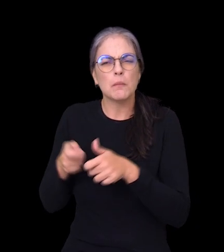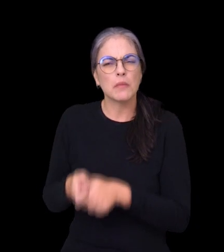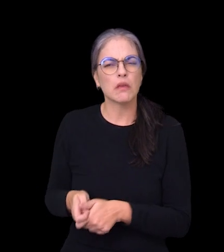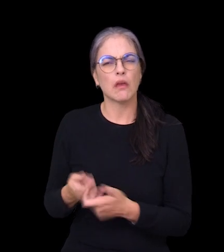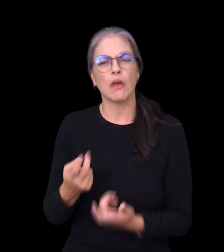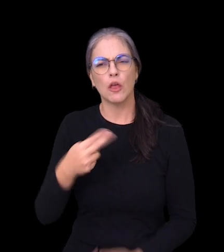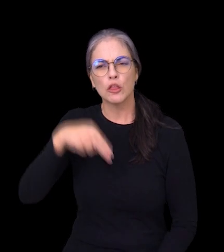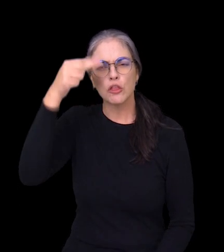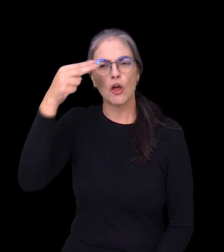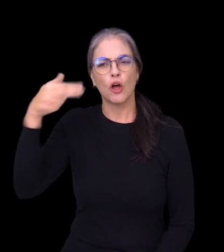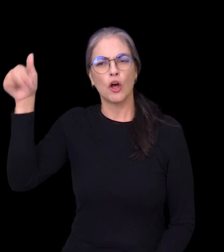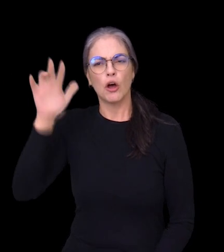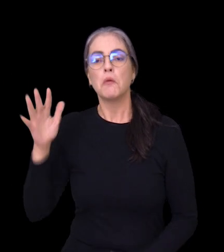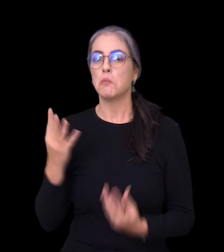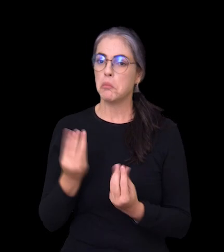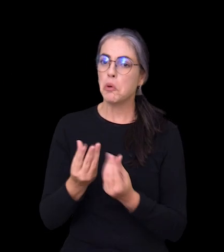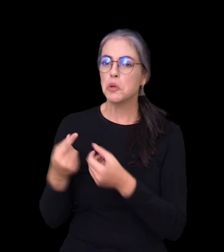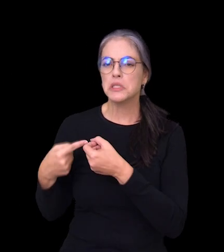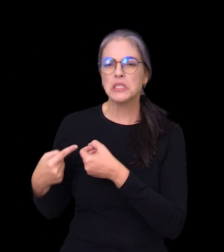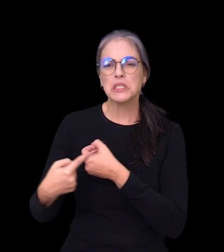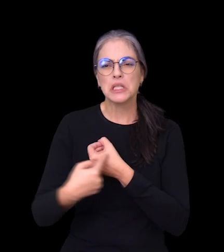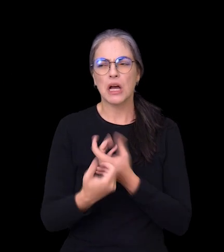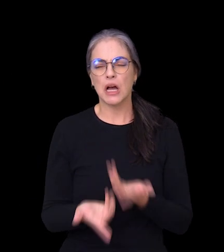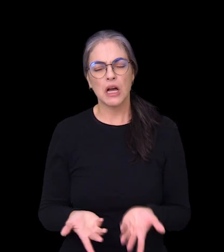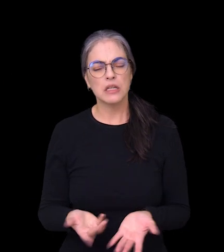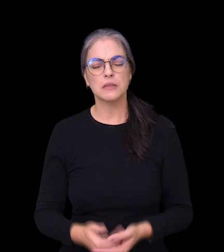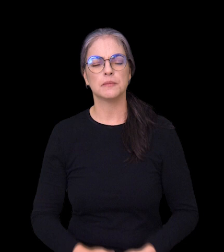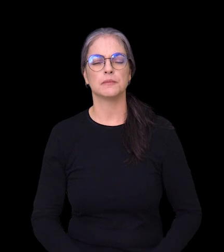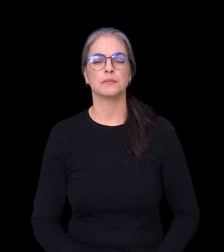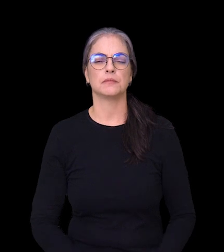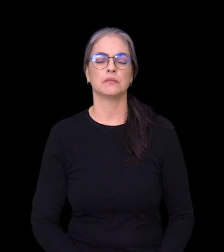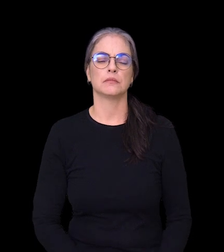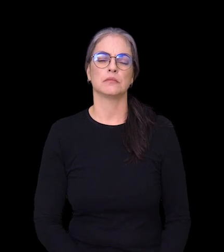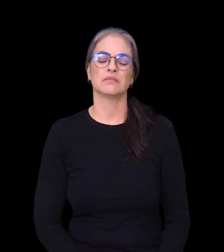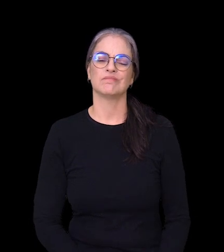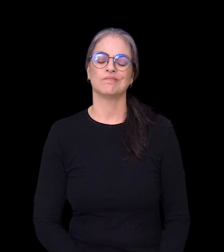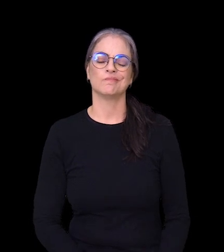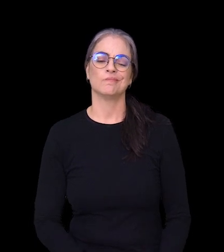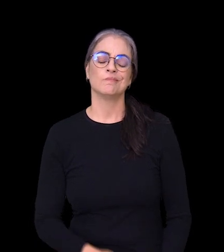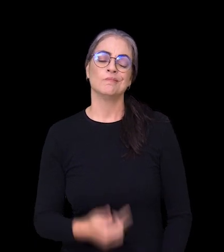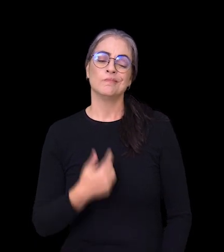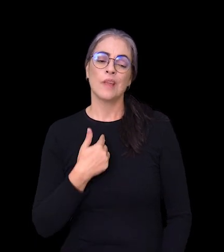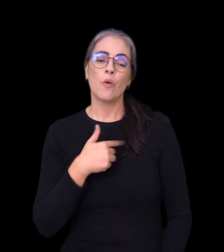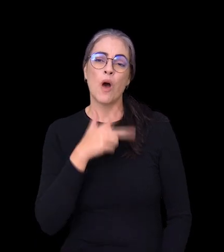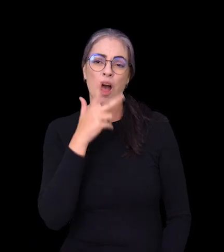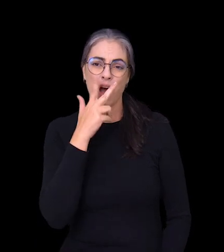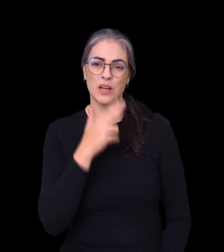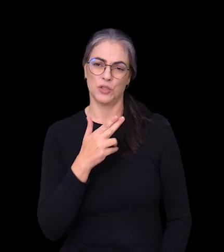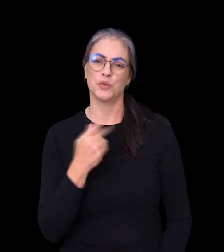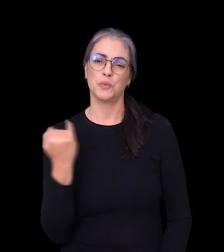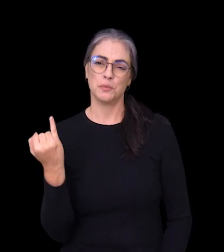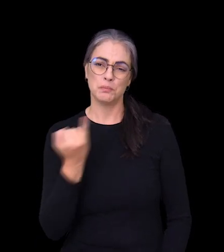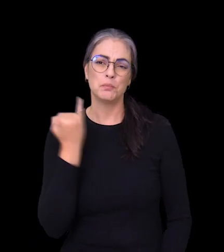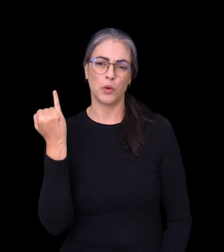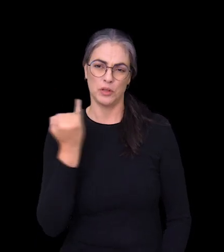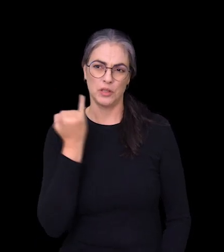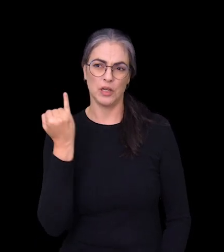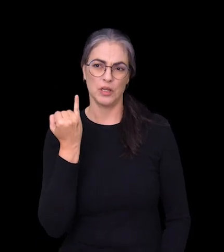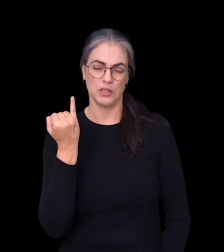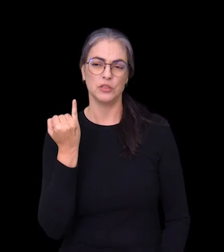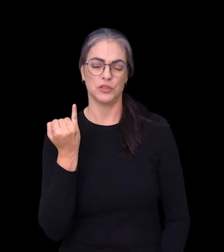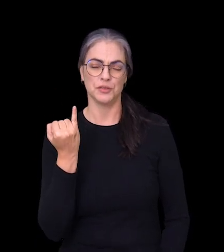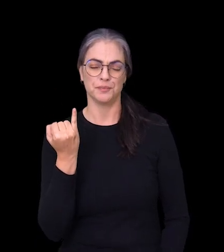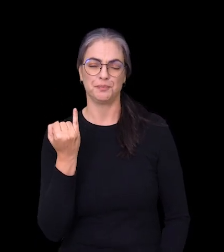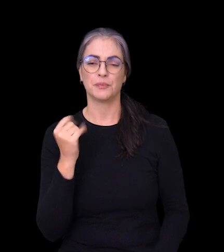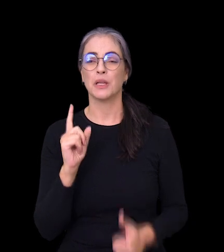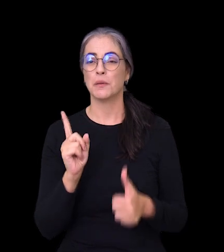Norte e Nordeste, temos muitas cidades ainda no interior. Deputada Ana Pimentel, PT, Minas Gerais. Ressaltar, em sintonia também com